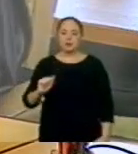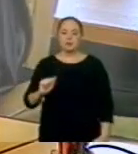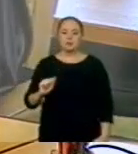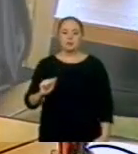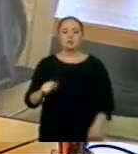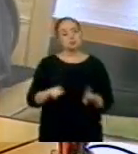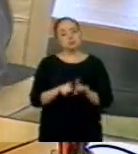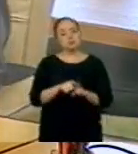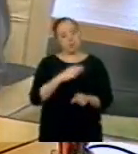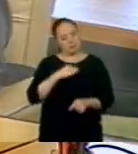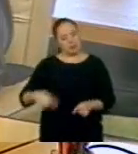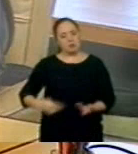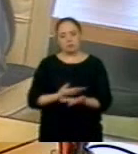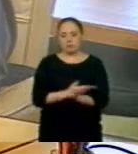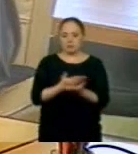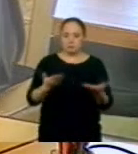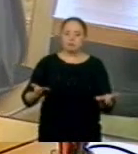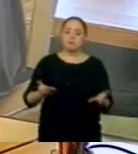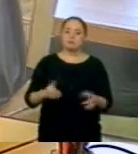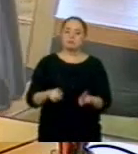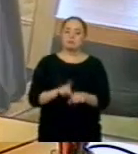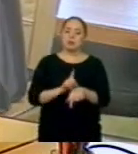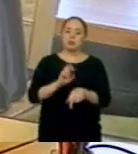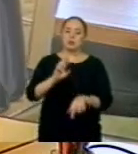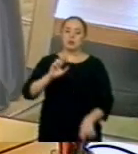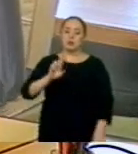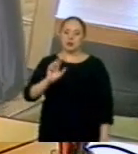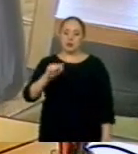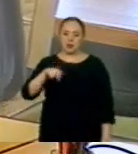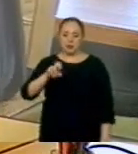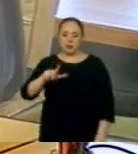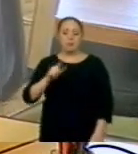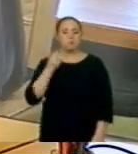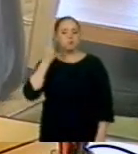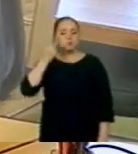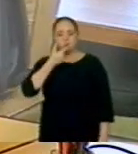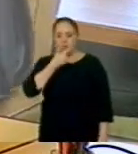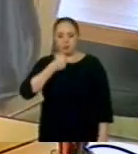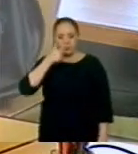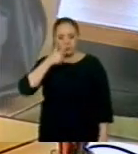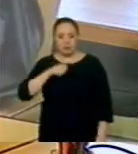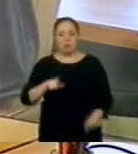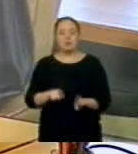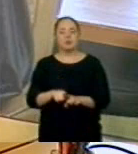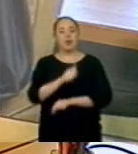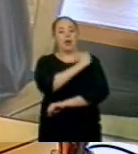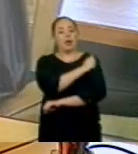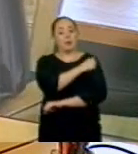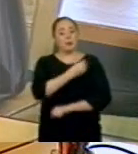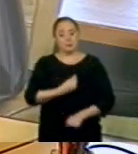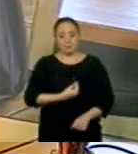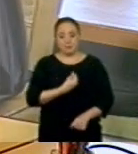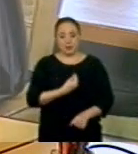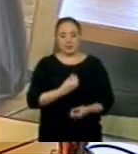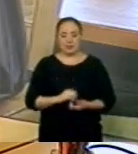pares, senhora procuradora-geral da República, advogados e advogadas, estudantes presentes.